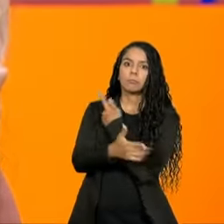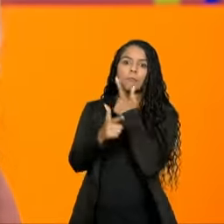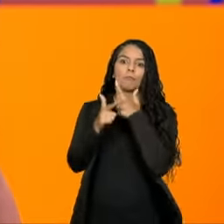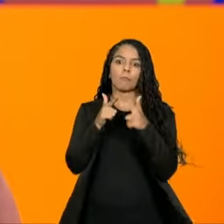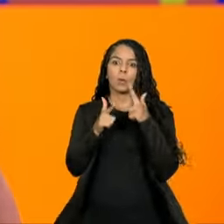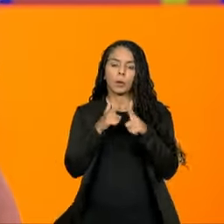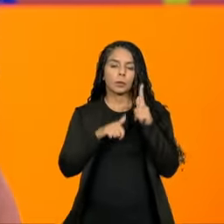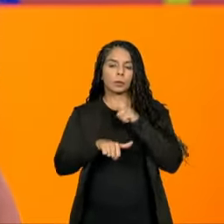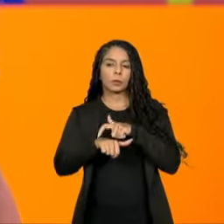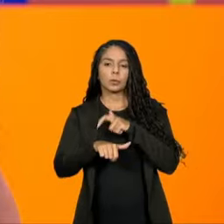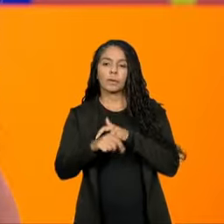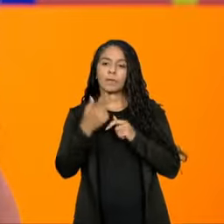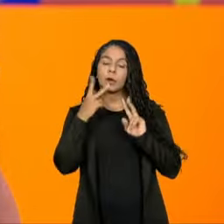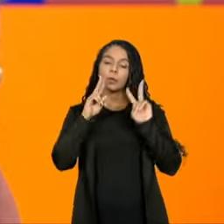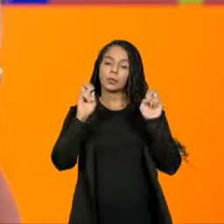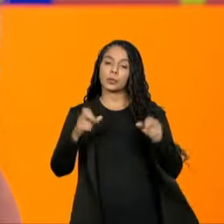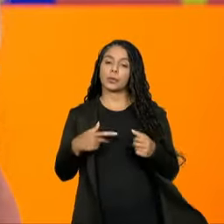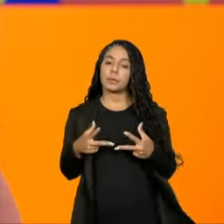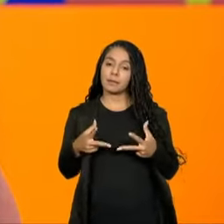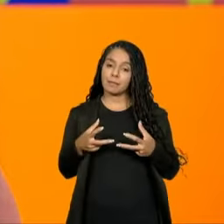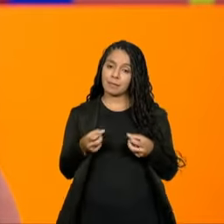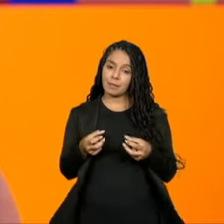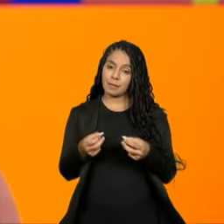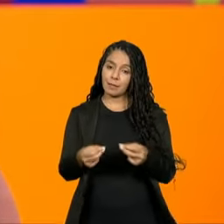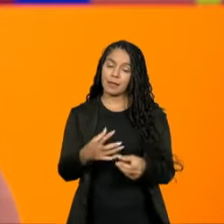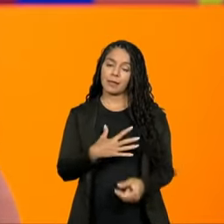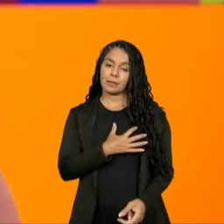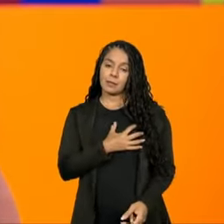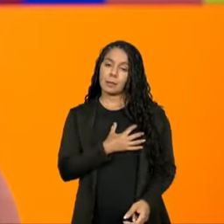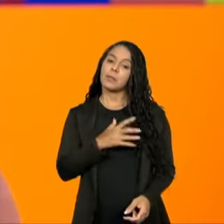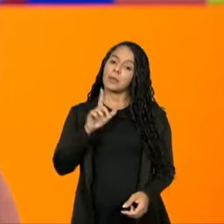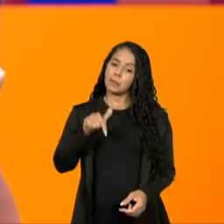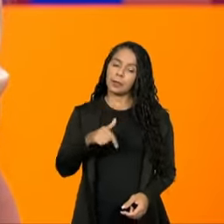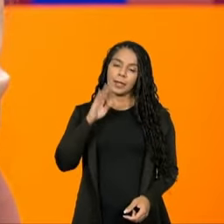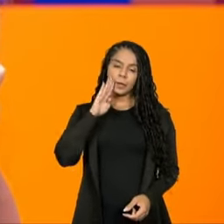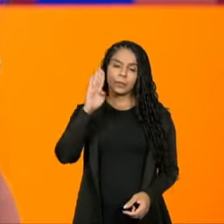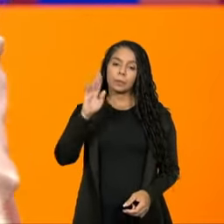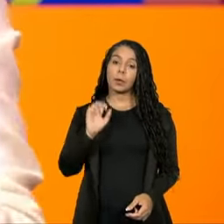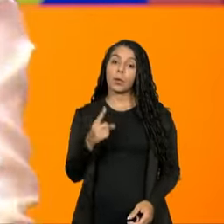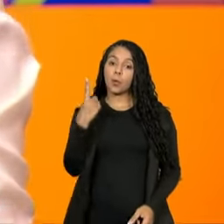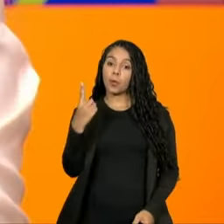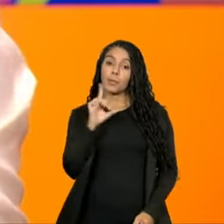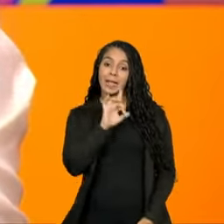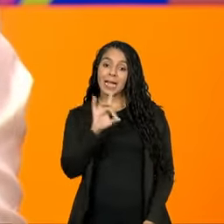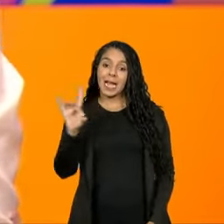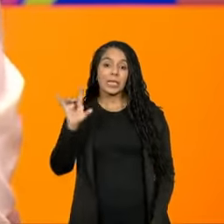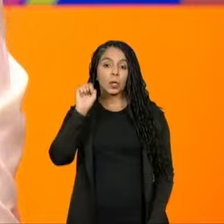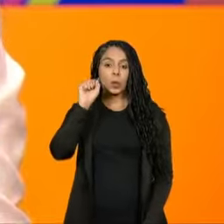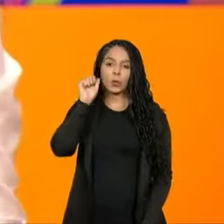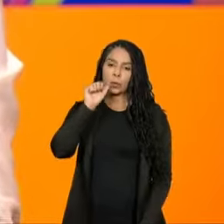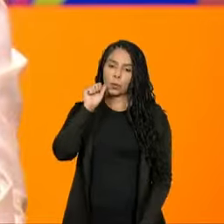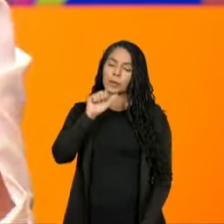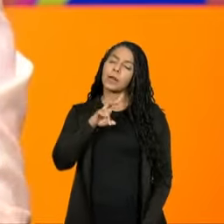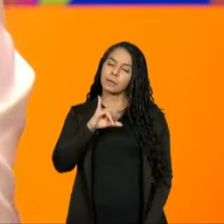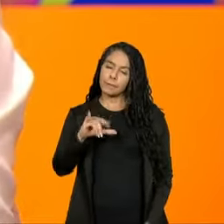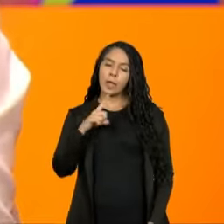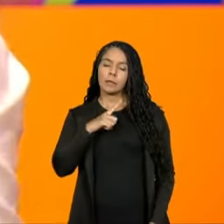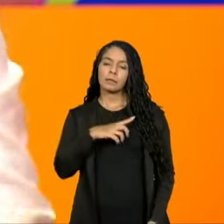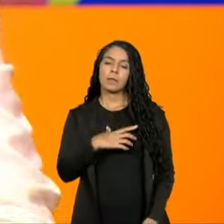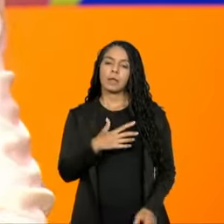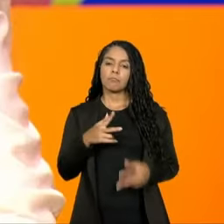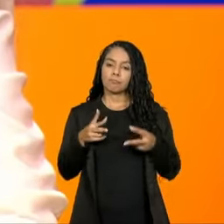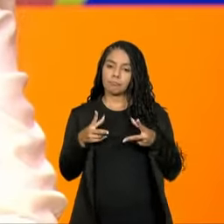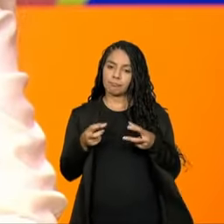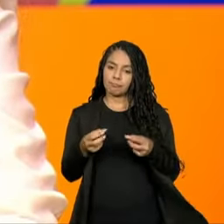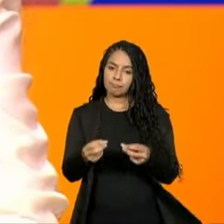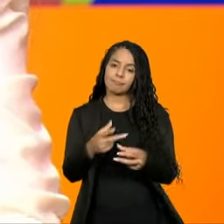tempo, e geralmente a gente está falando de câncer de mama, porque é um câncer muito prevalente mesmo, 1 em cada 8 de Sim. nós vai ter câncer de mama, então, assim, a prevalência é